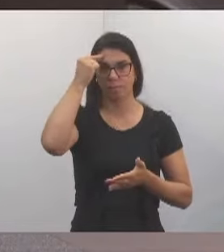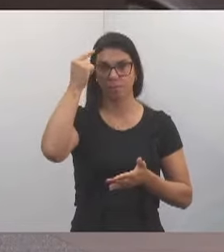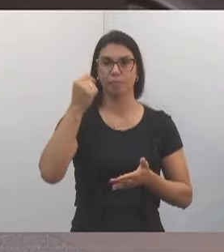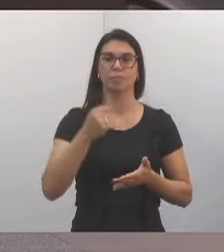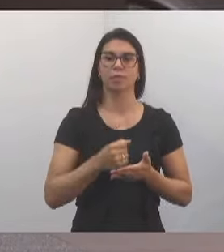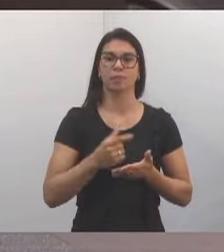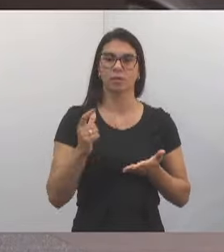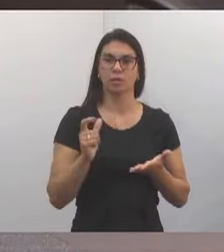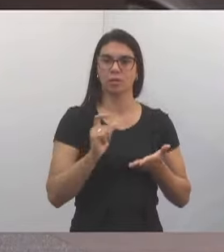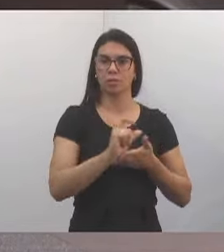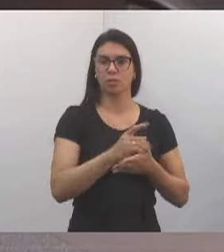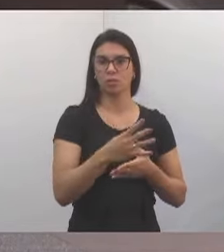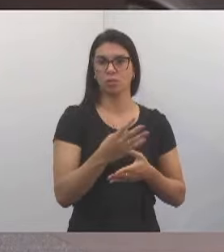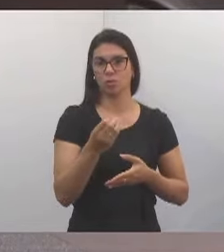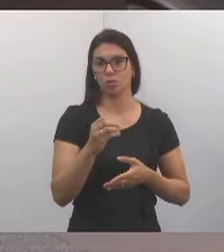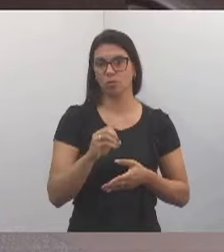destinou